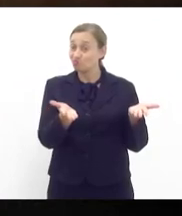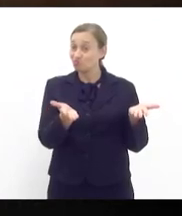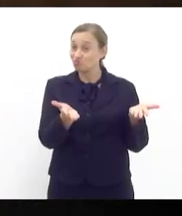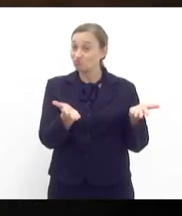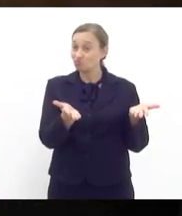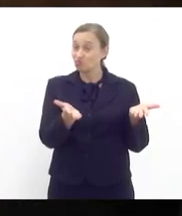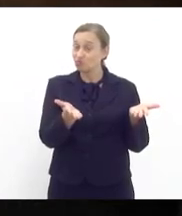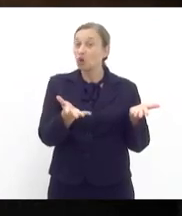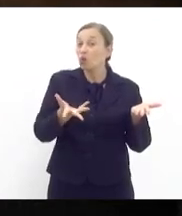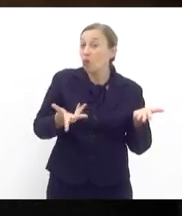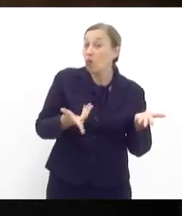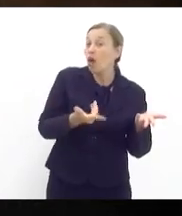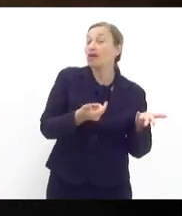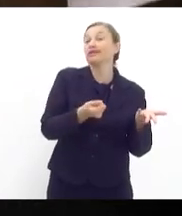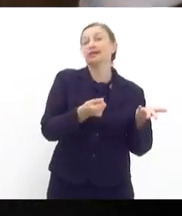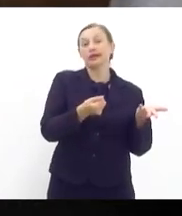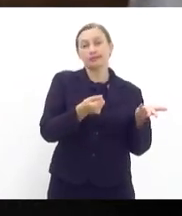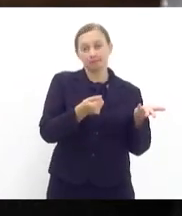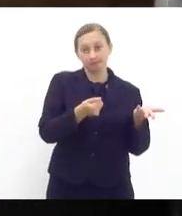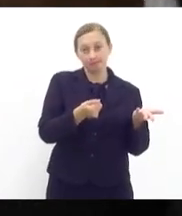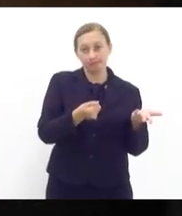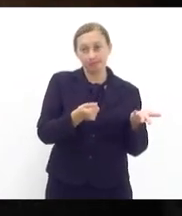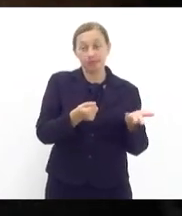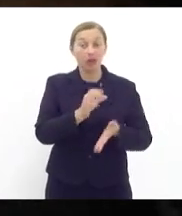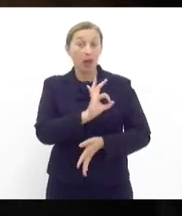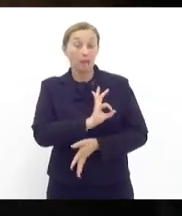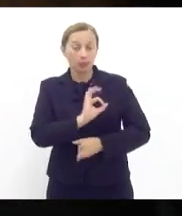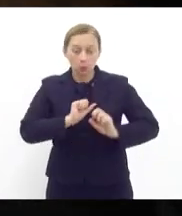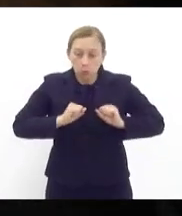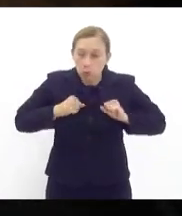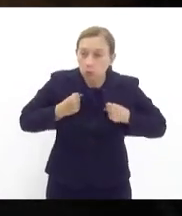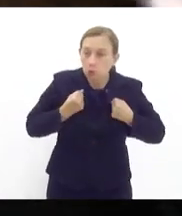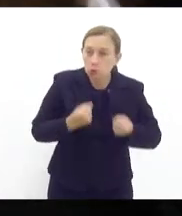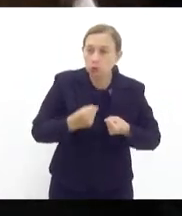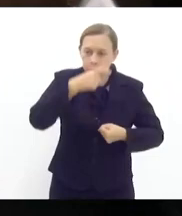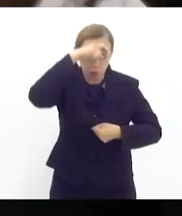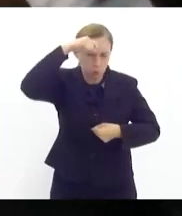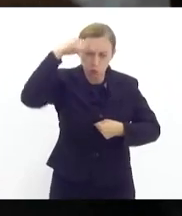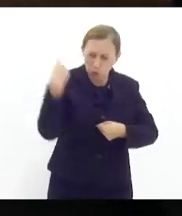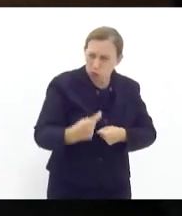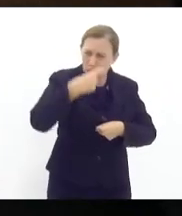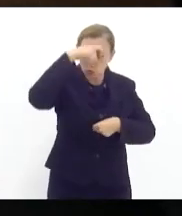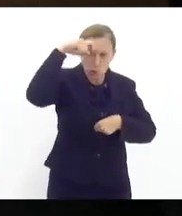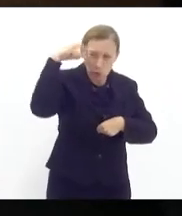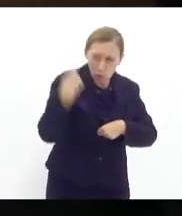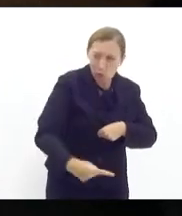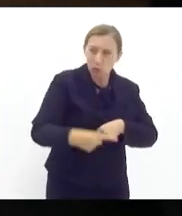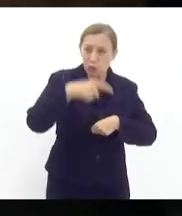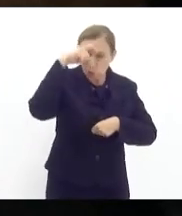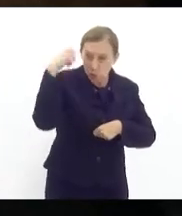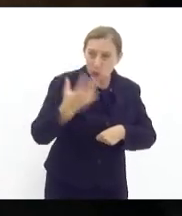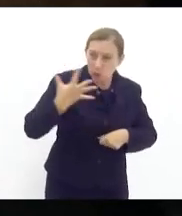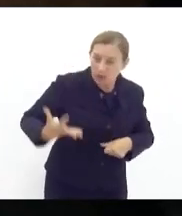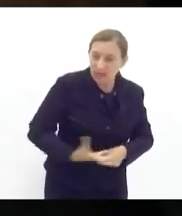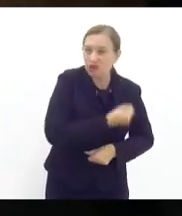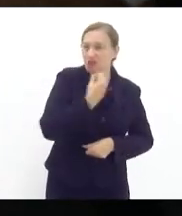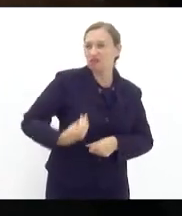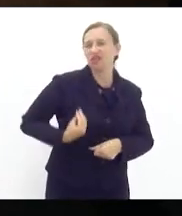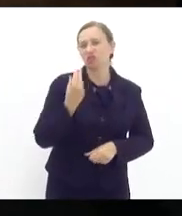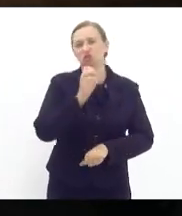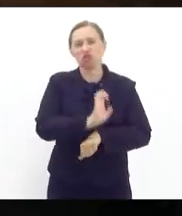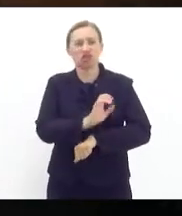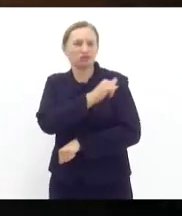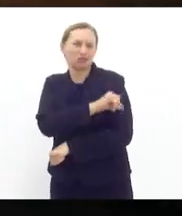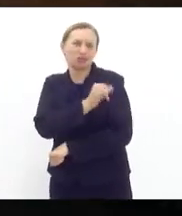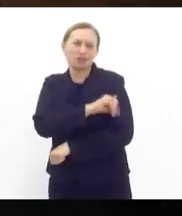adequadas a polícia se dedica dioturnamente para salvar vidas no estado do Rio de Janeiro